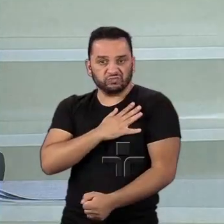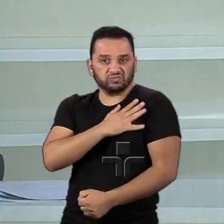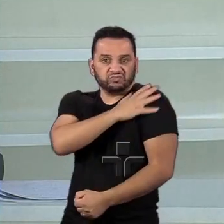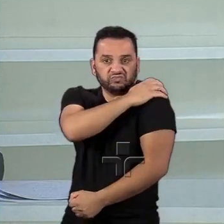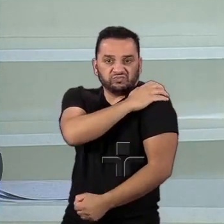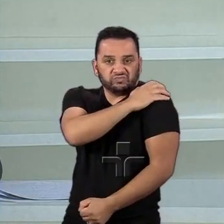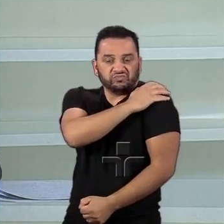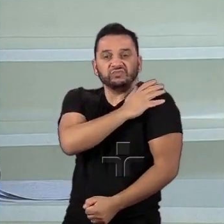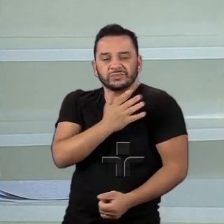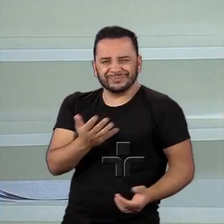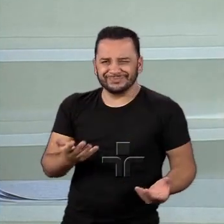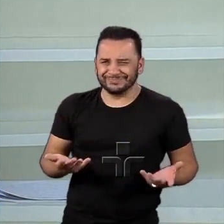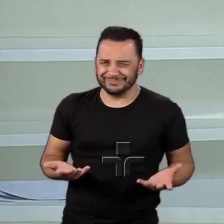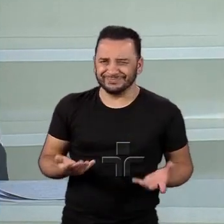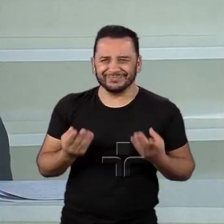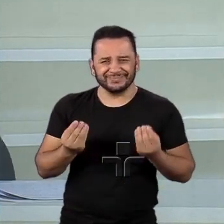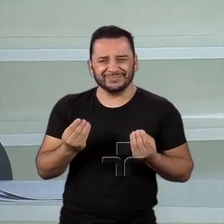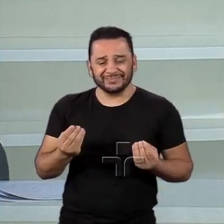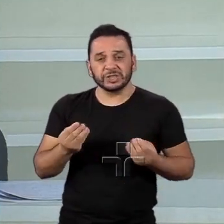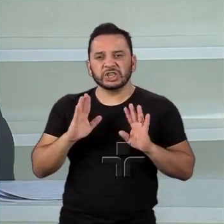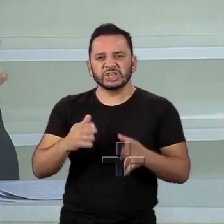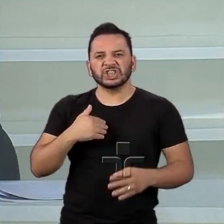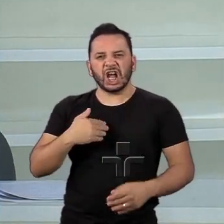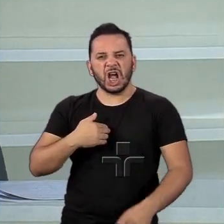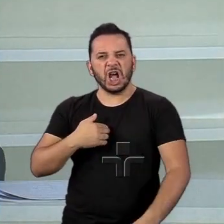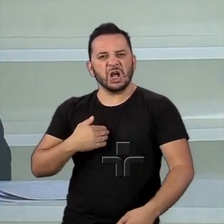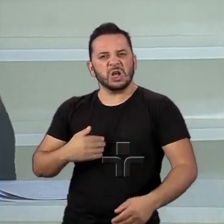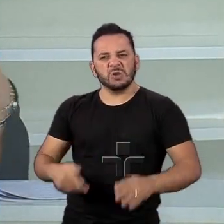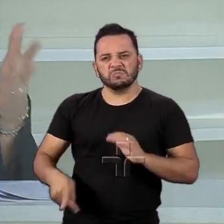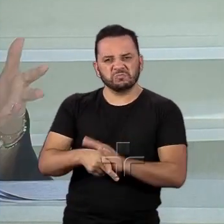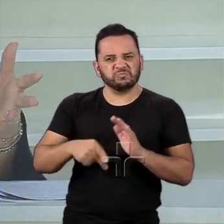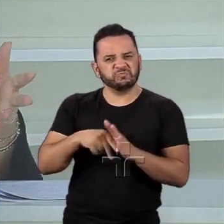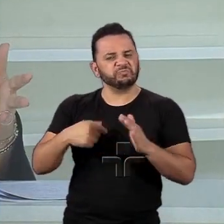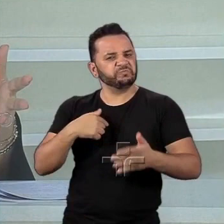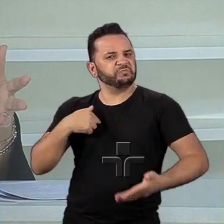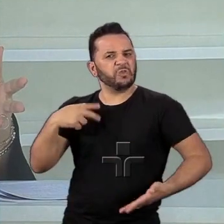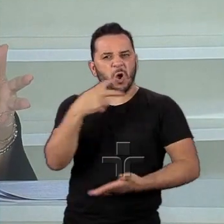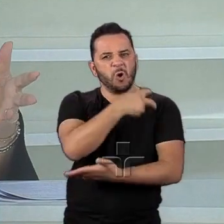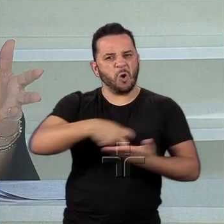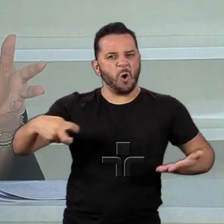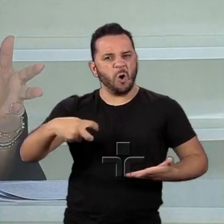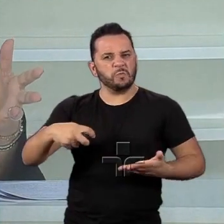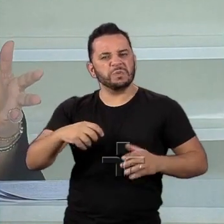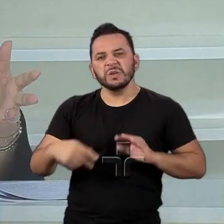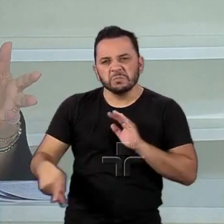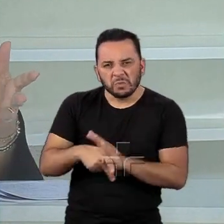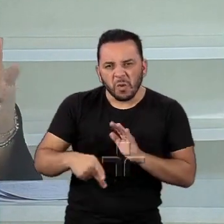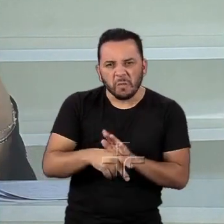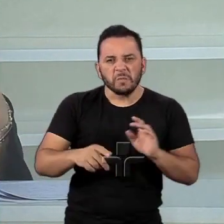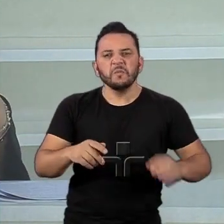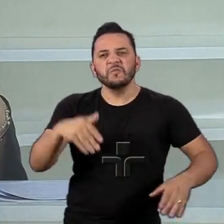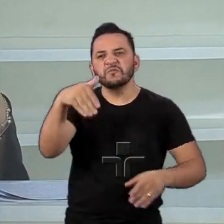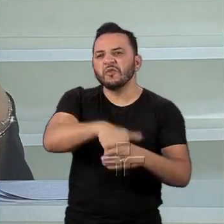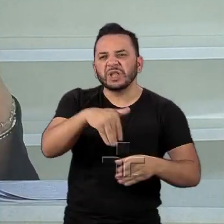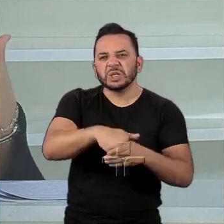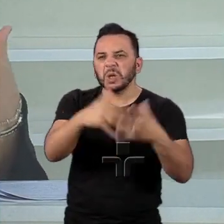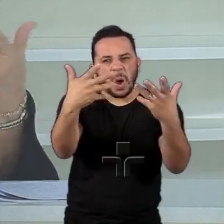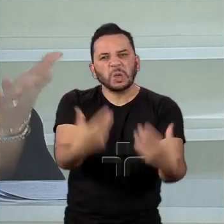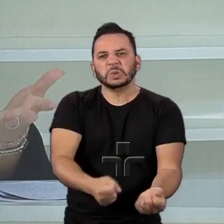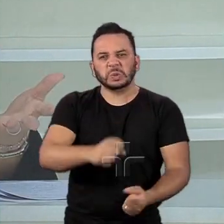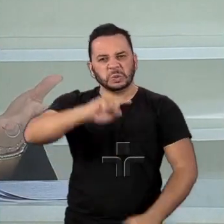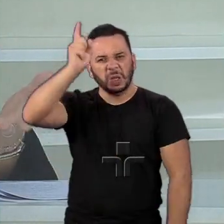um general, já pregando o golpe, não aceitando as eleições e o resultado delas, como se estivesse